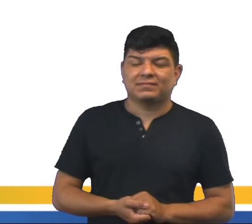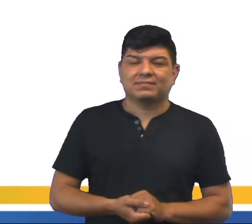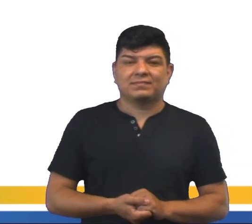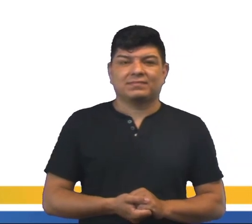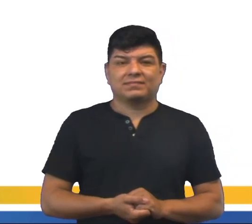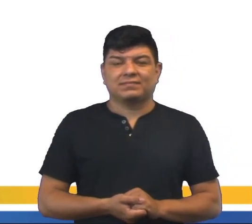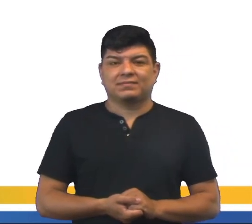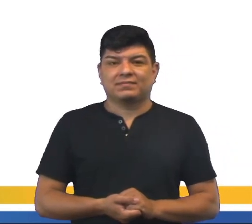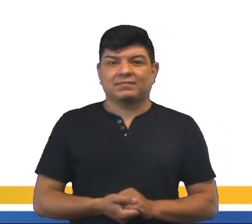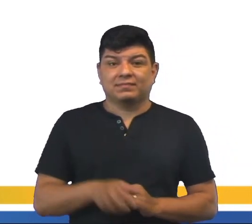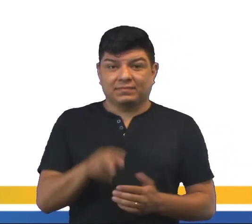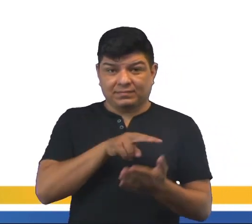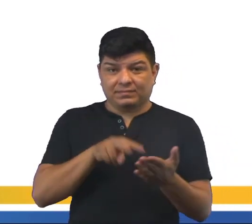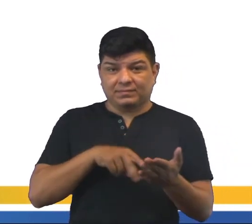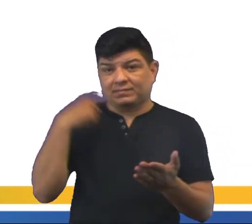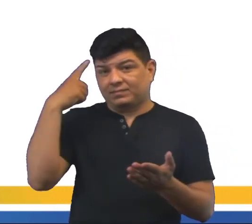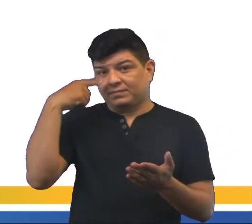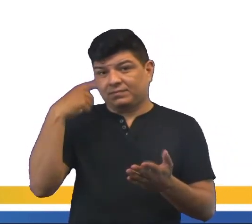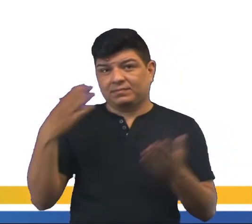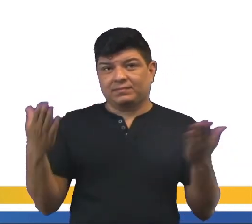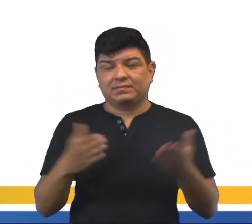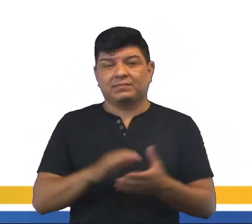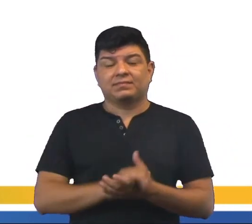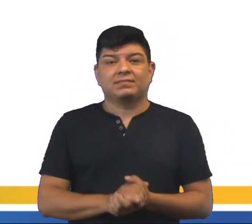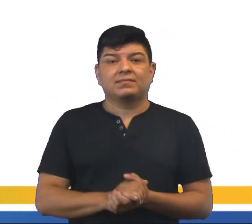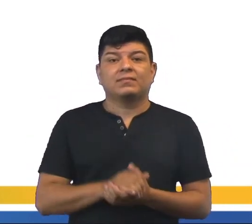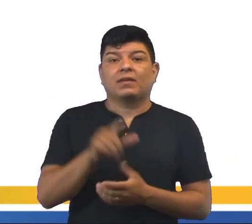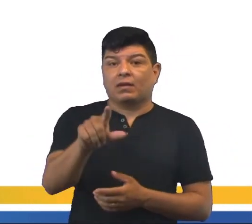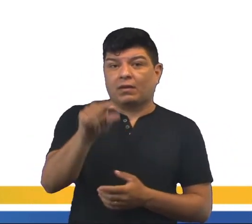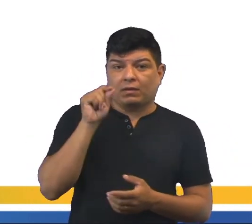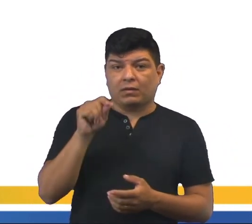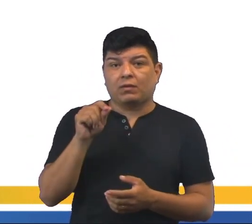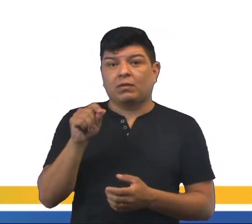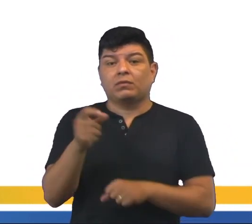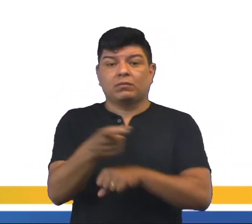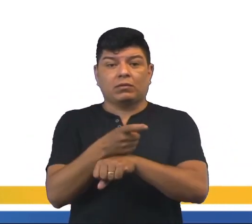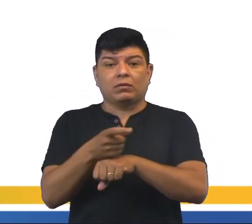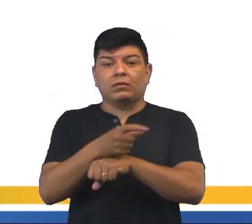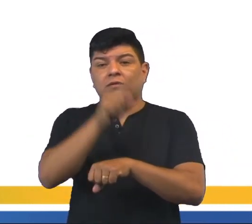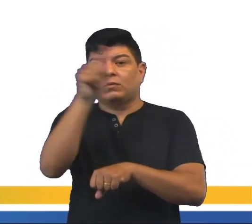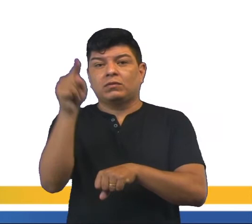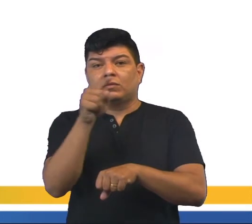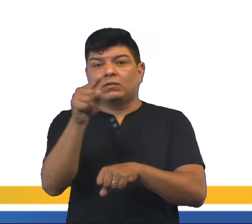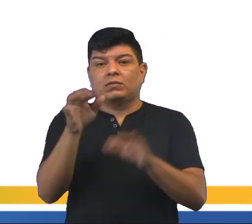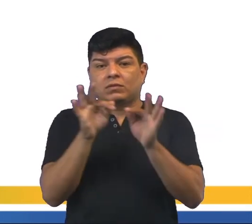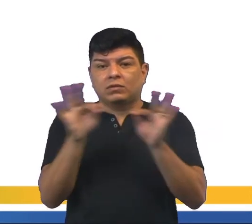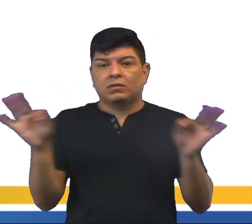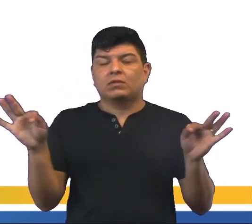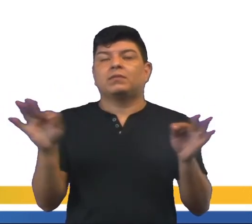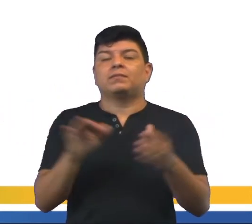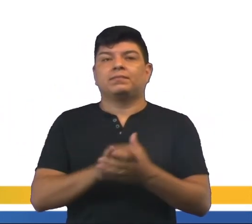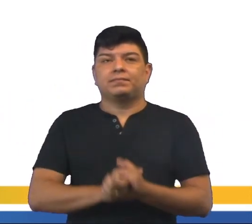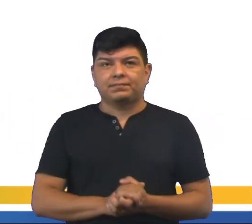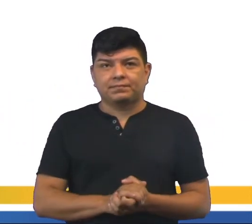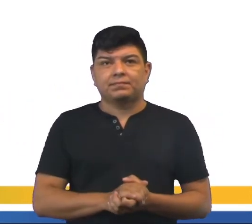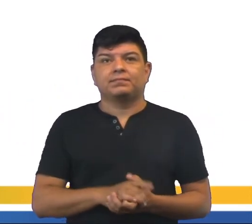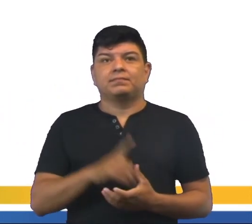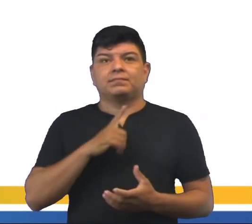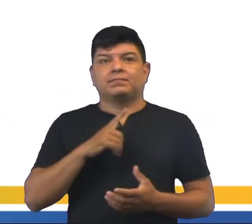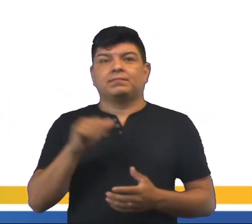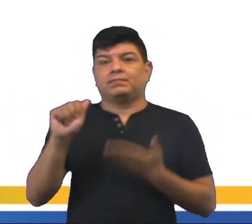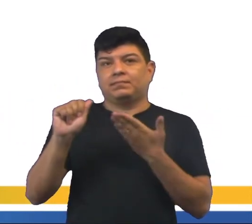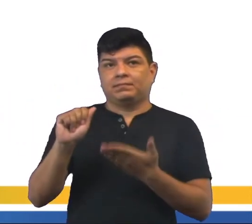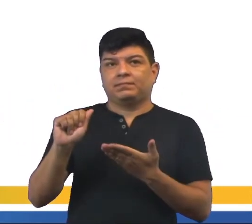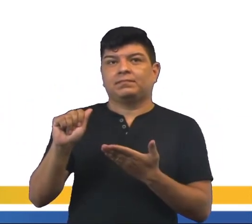Señala os adjetivos interrogativos nas frases expostas, ou seja, marque aí os adjetivos interrogativos nas frases expostas. Então temos as frases